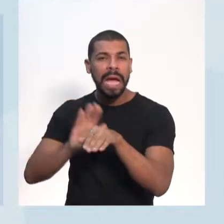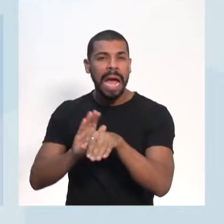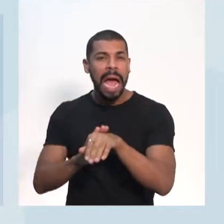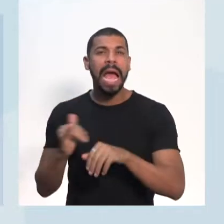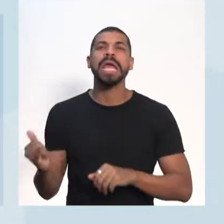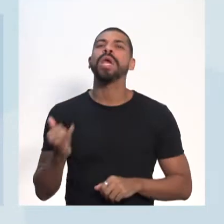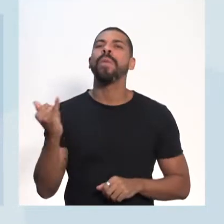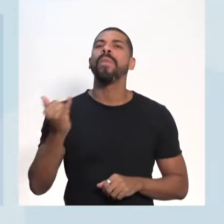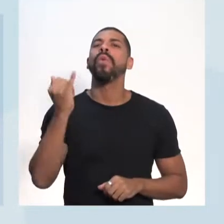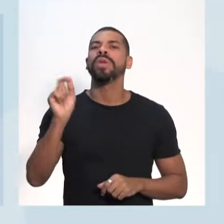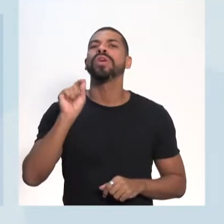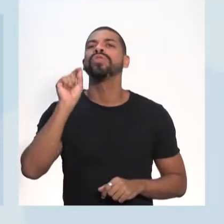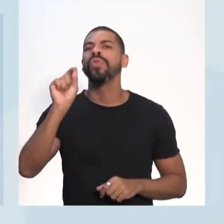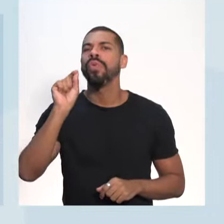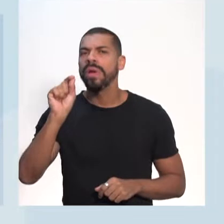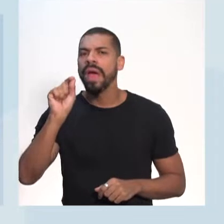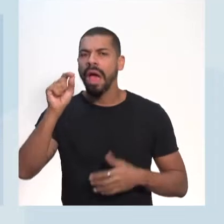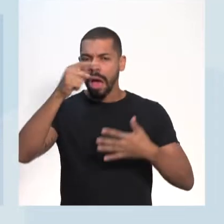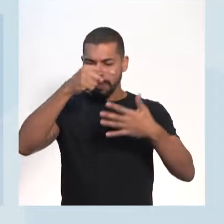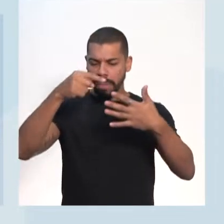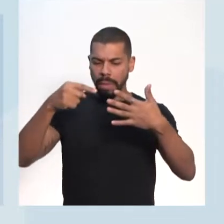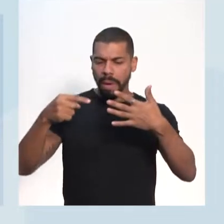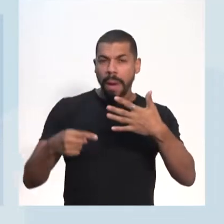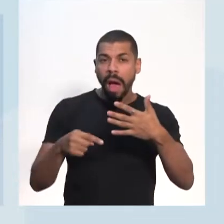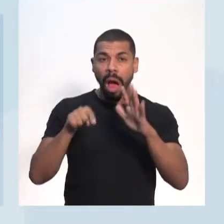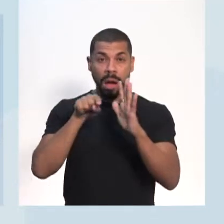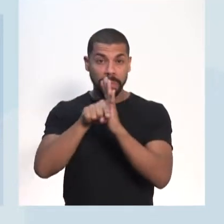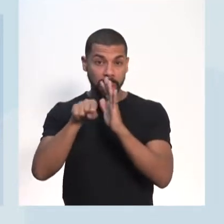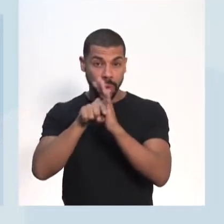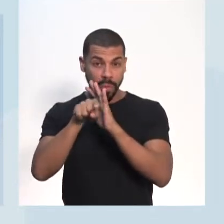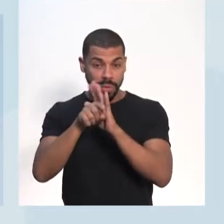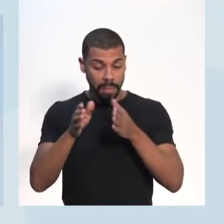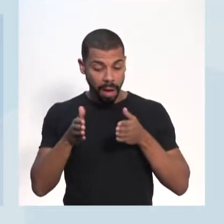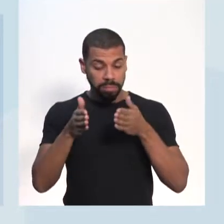né? Pensamos que são importantes para nortear esse momento também.